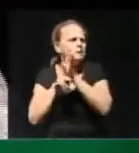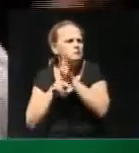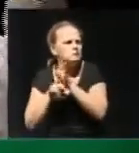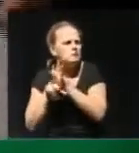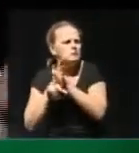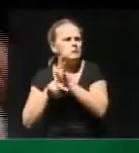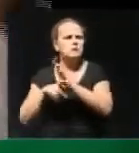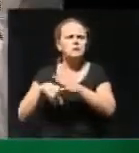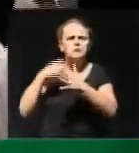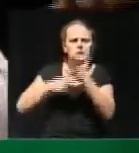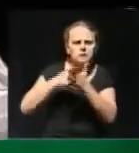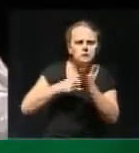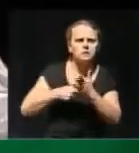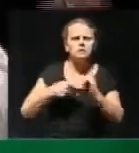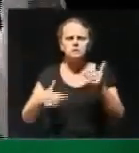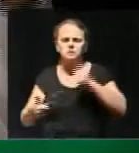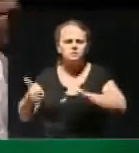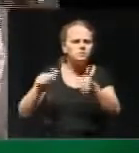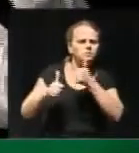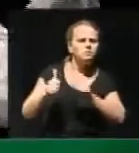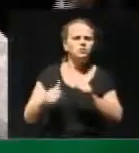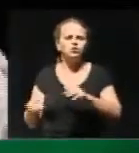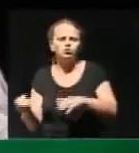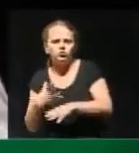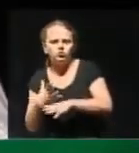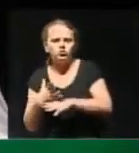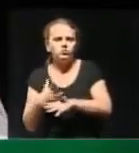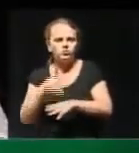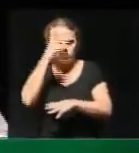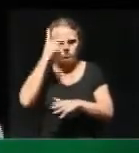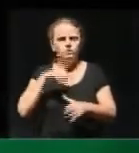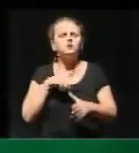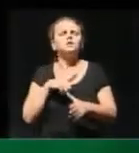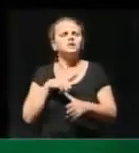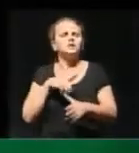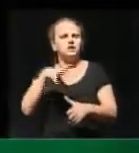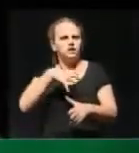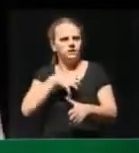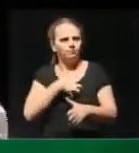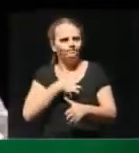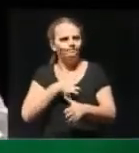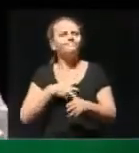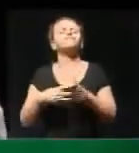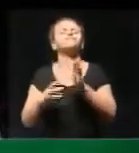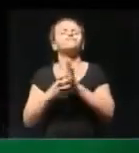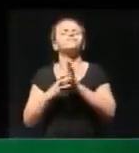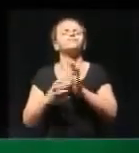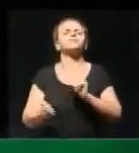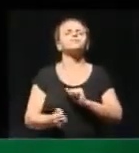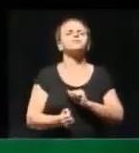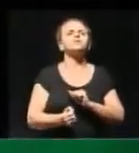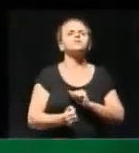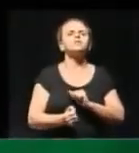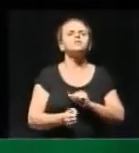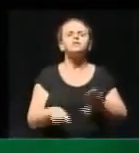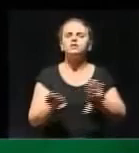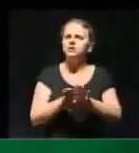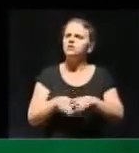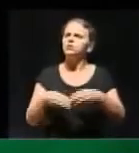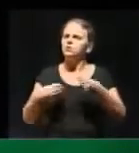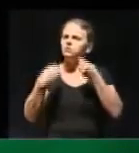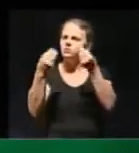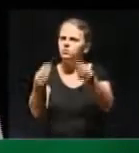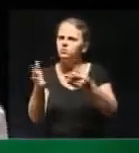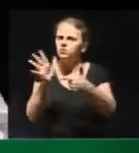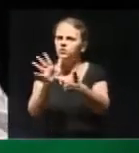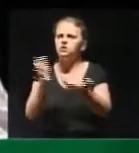intensos na identificação de casos novos, isso é, pessoas que são infectadas pelo HIV e que não sabiam, e oferecimento de tratamento para essas pessoas.